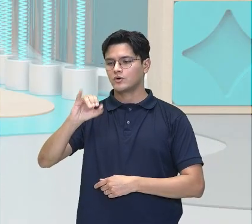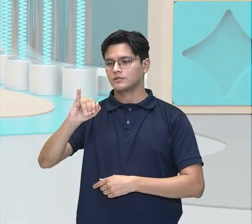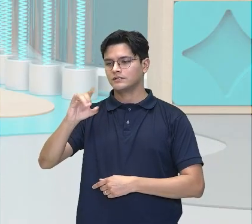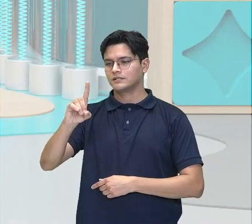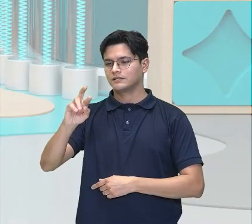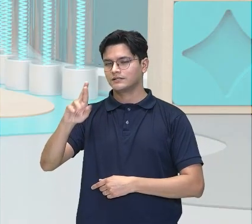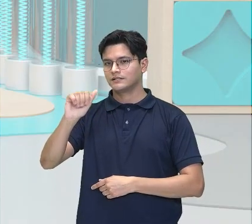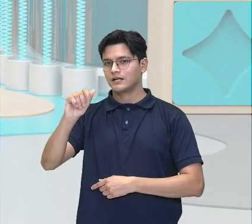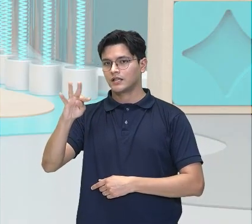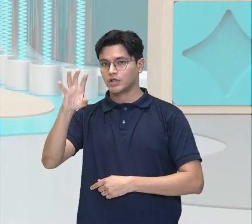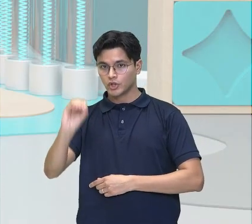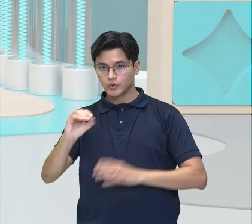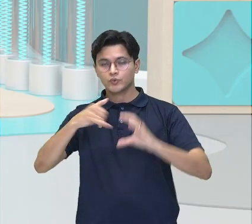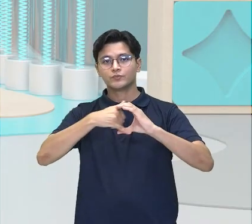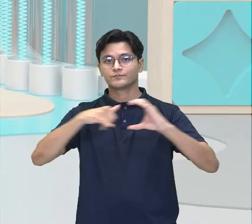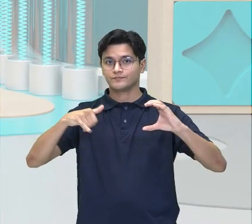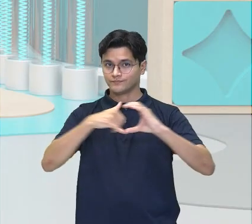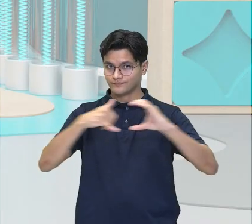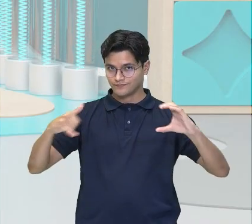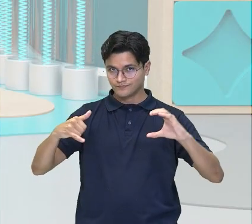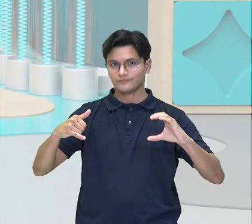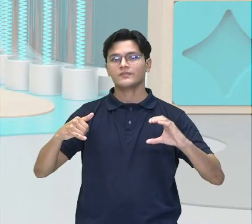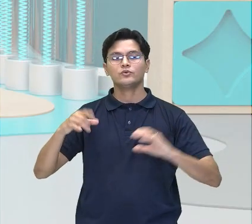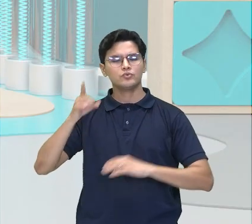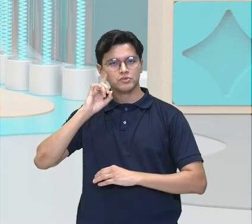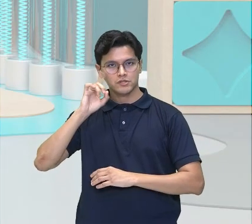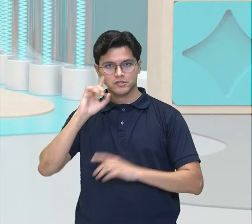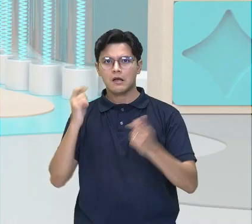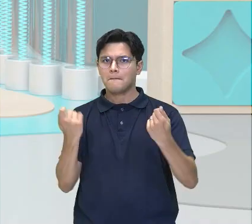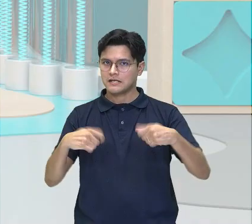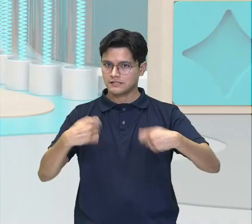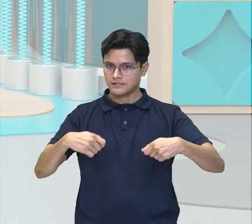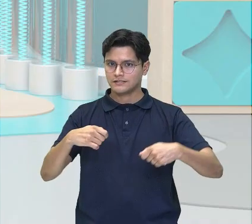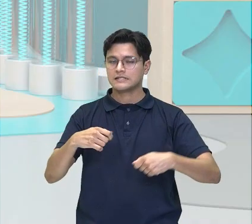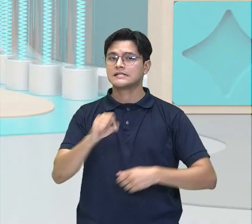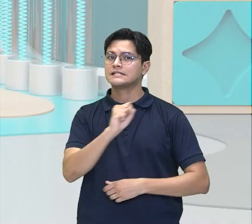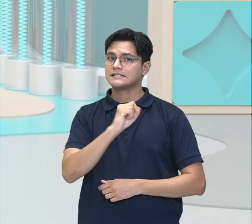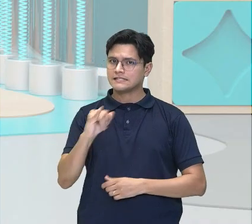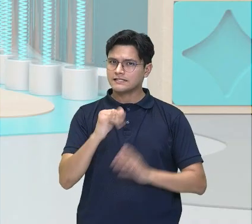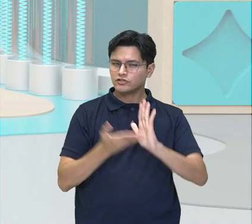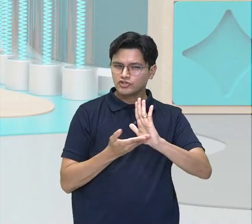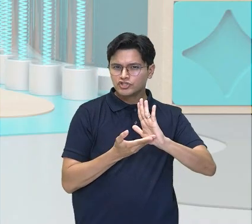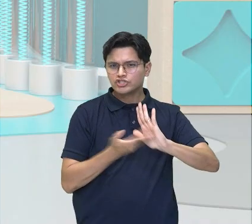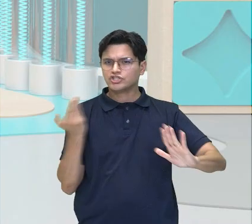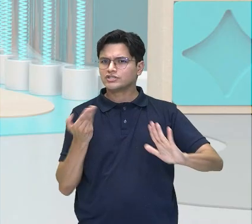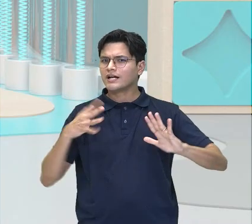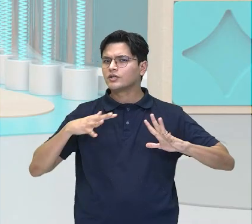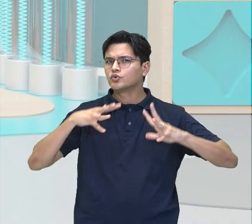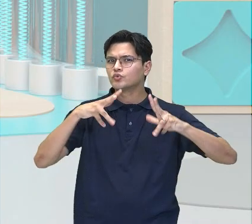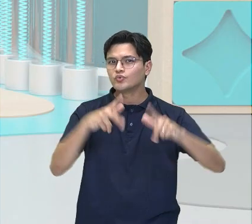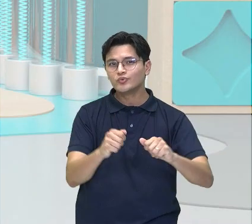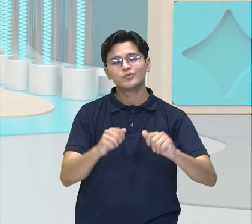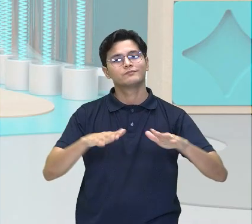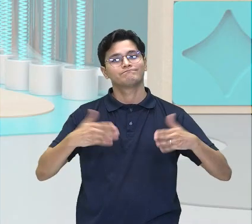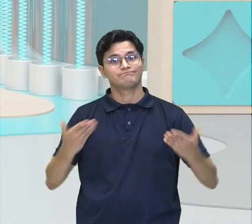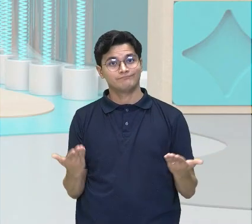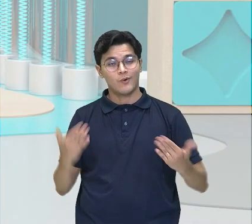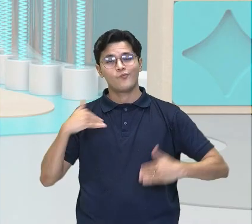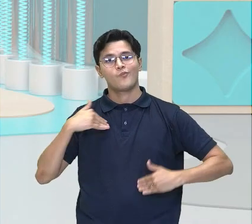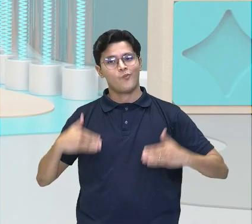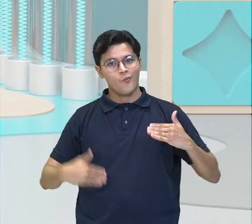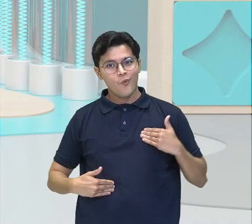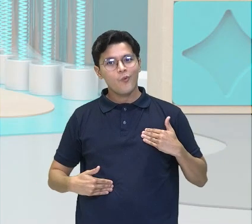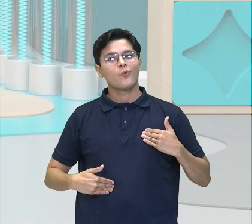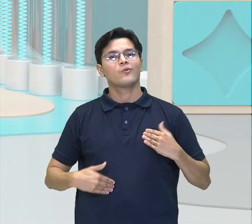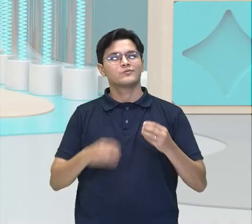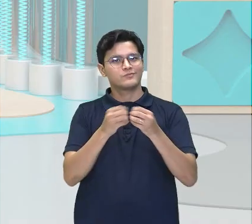da dieta, da nossa alimentação diária. Então, quando eu tiro completamente esse nutriente do meu corpo vai reagir.